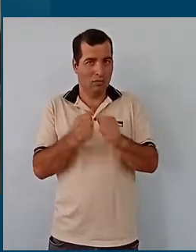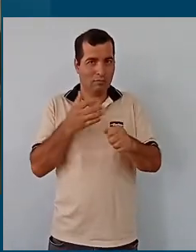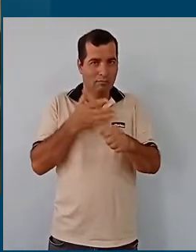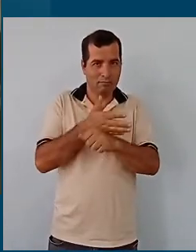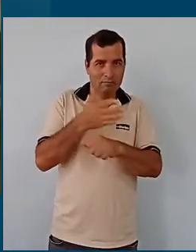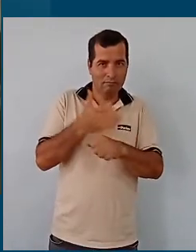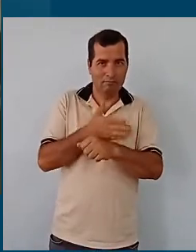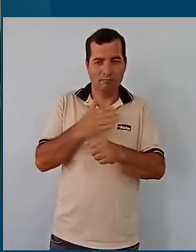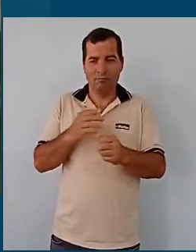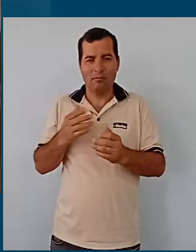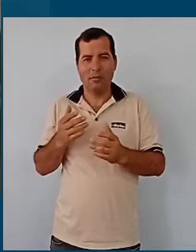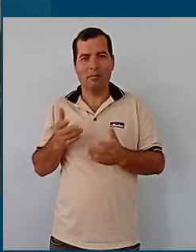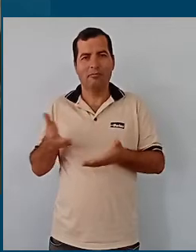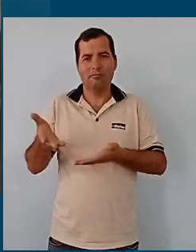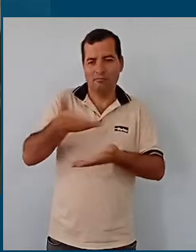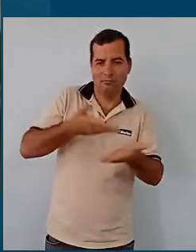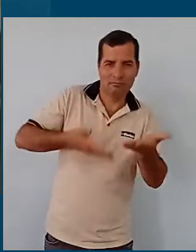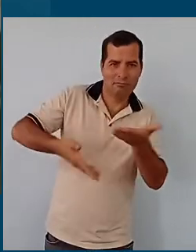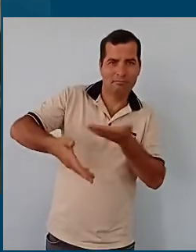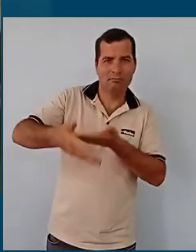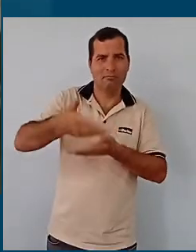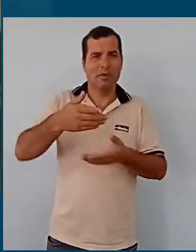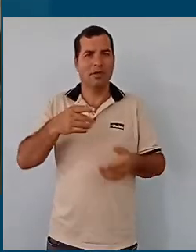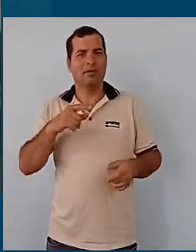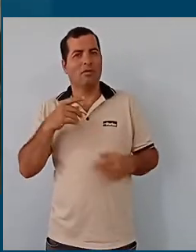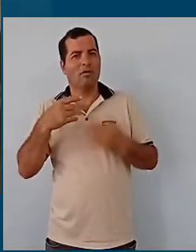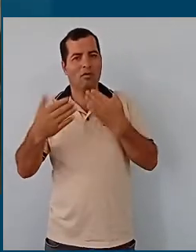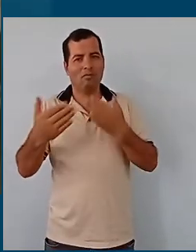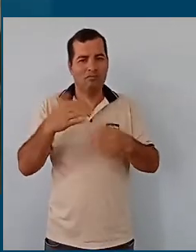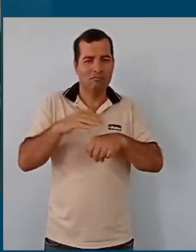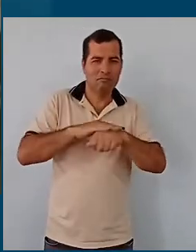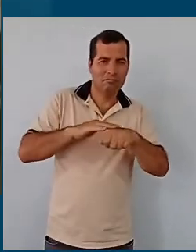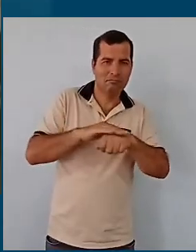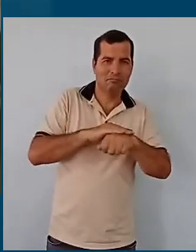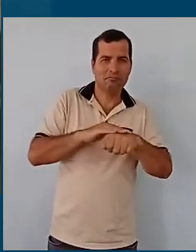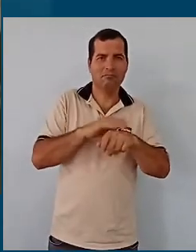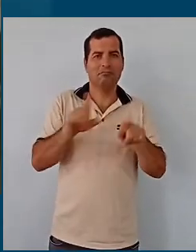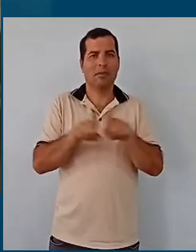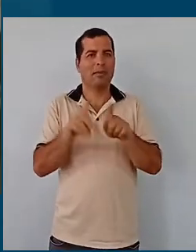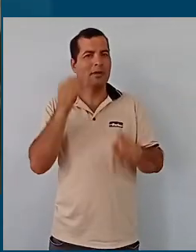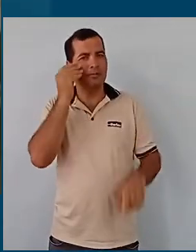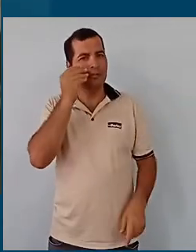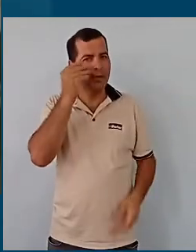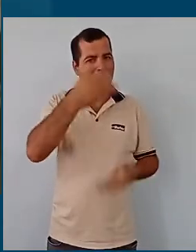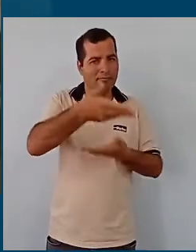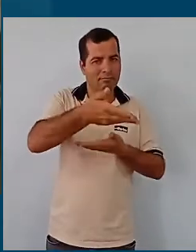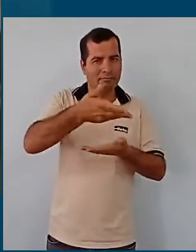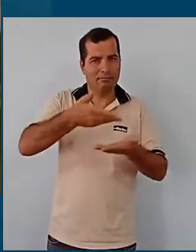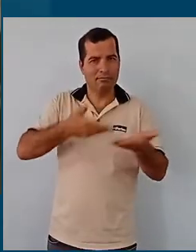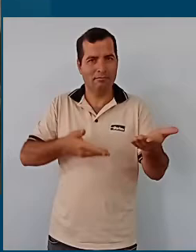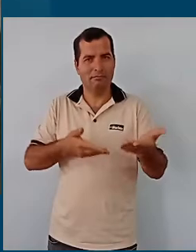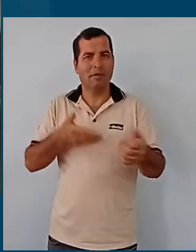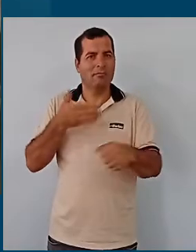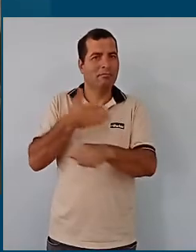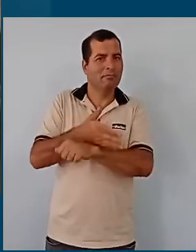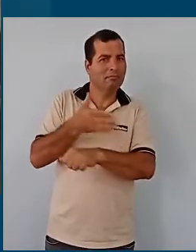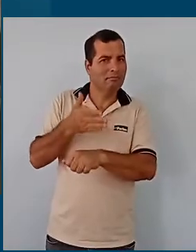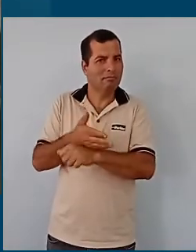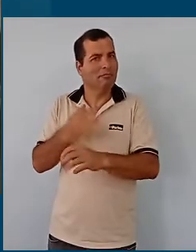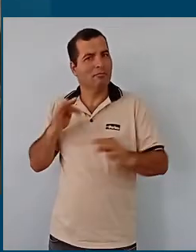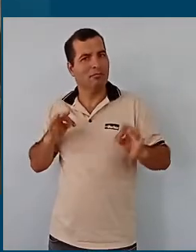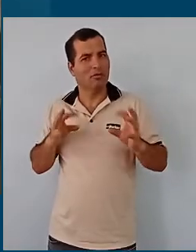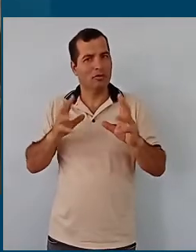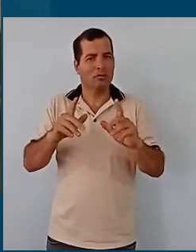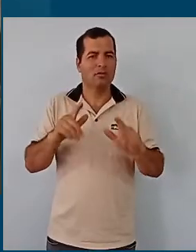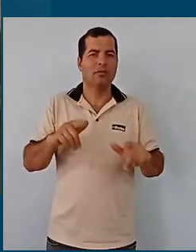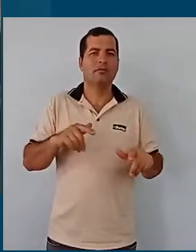democrática e formativa, com foco no diálogo e troca de experiências, num trabalho participativo desenvolvido